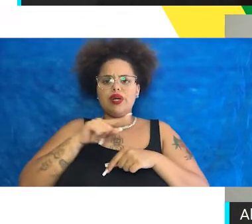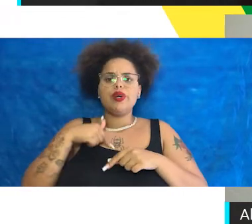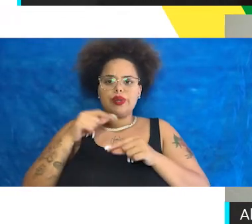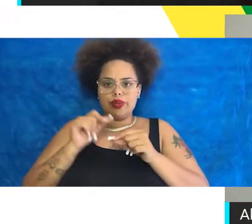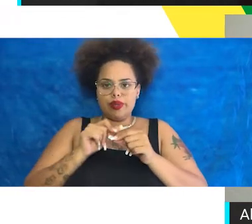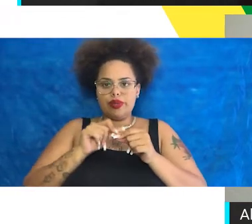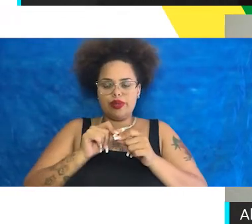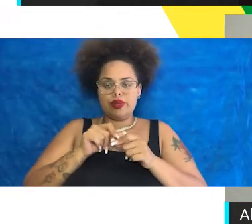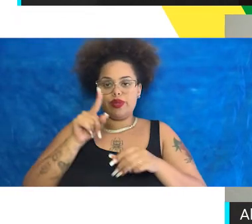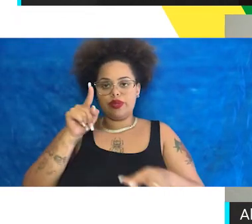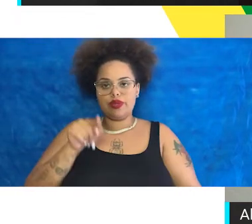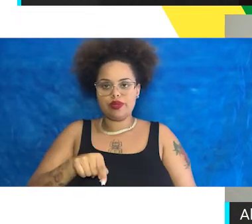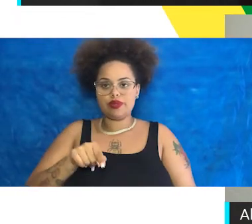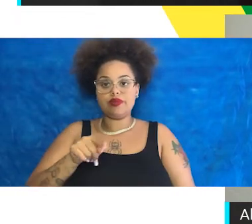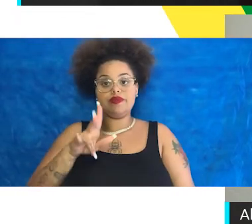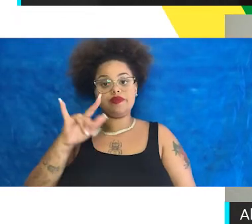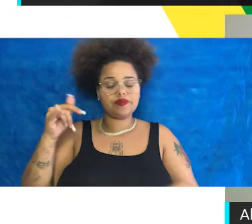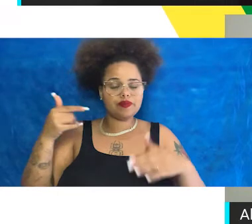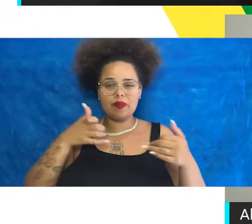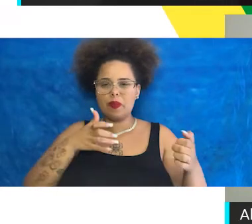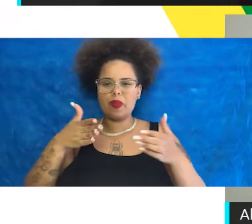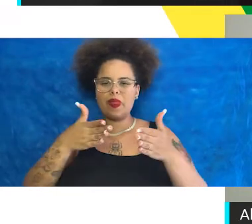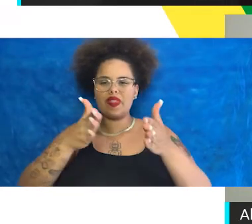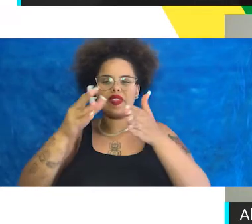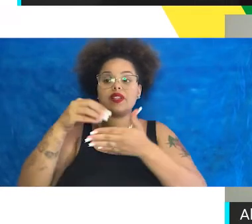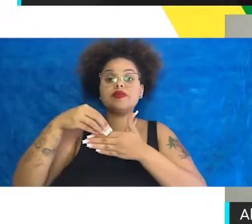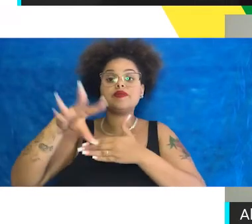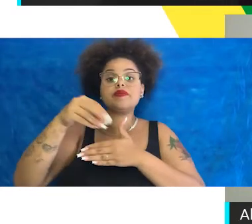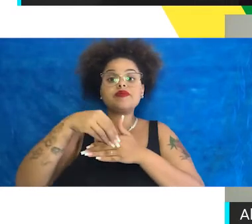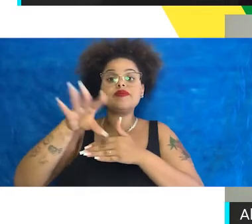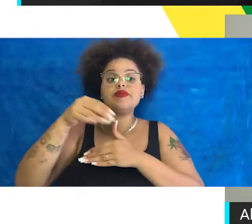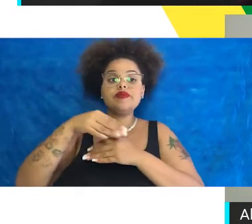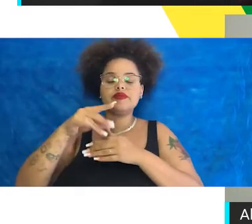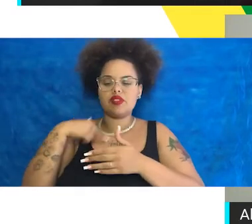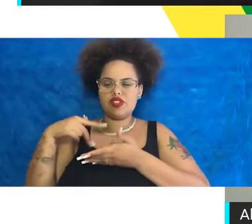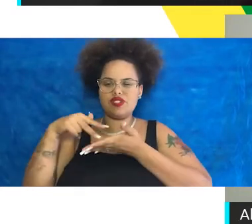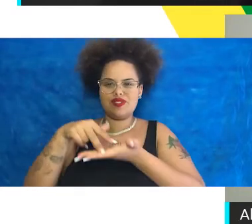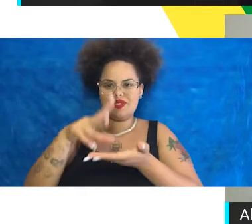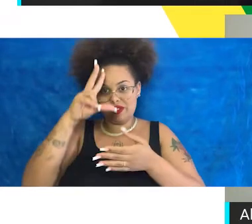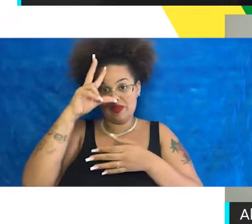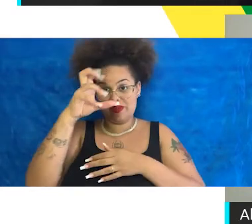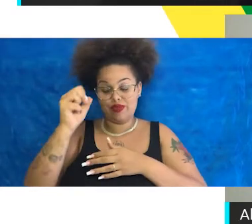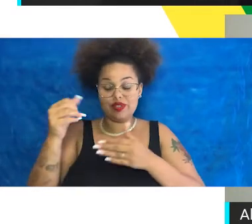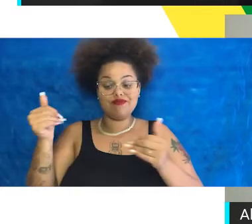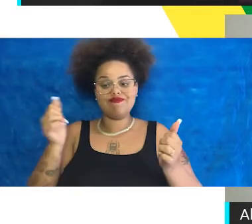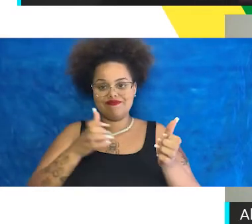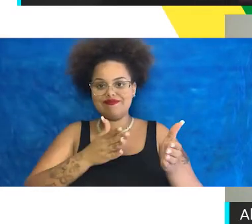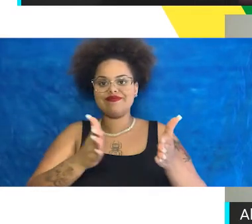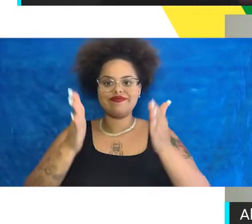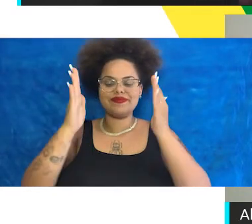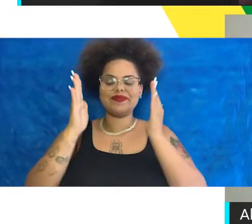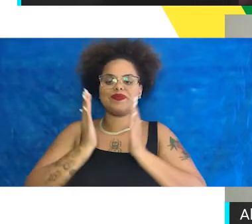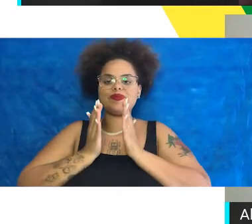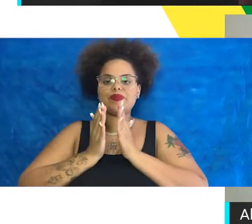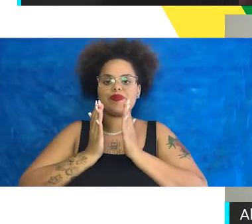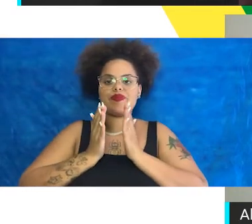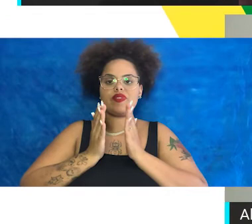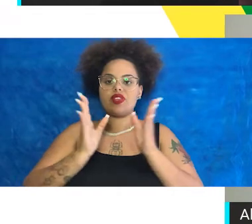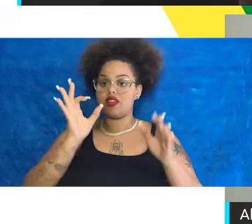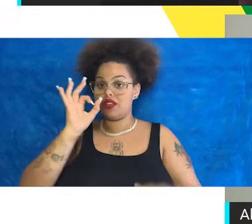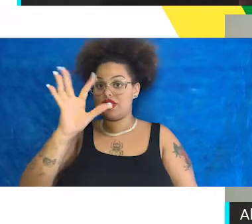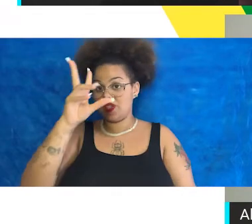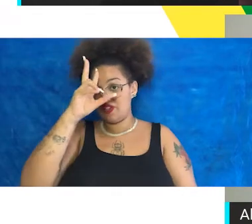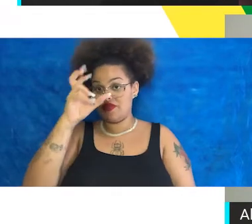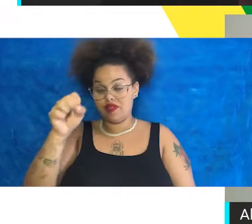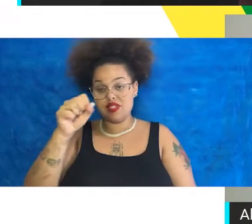faz é o que vai conduzindo, assim, e levando a gente firme e forte por essa jornada. E só